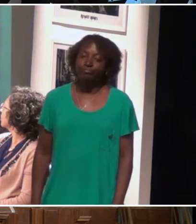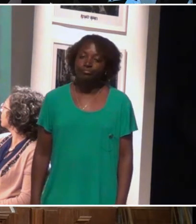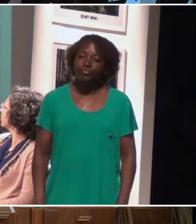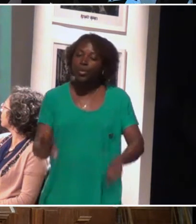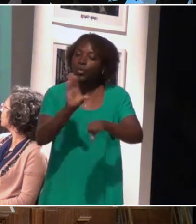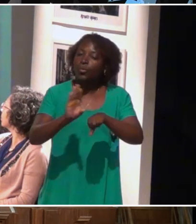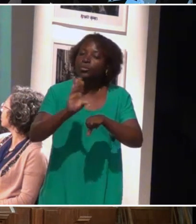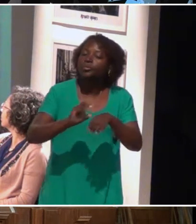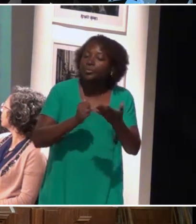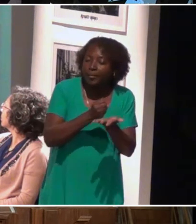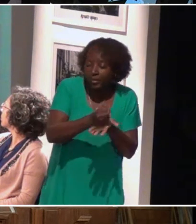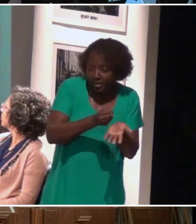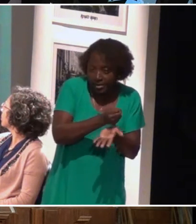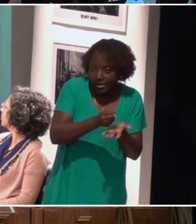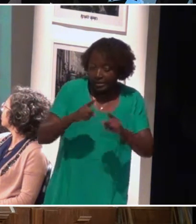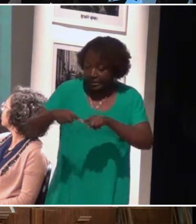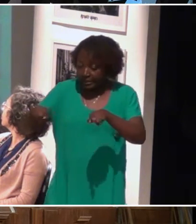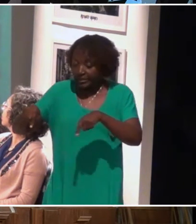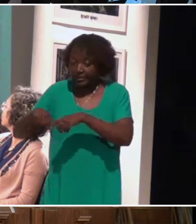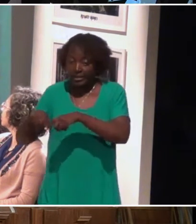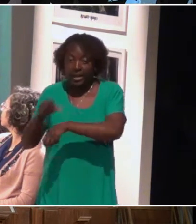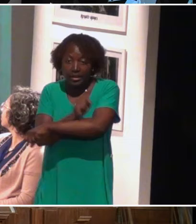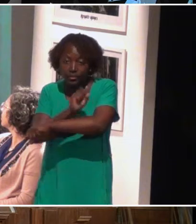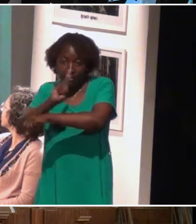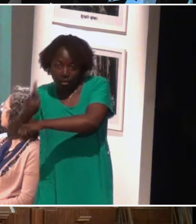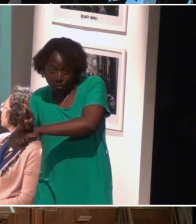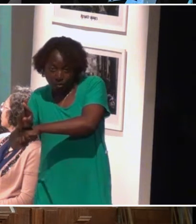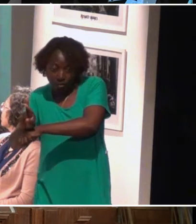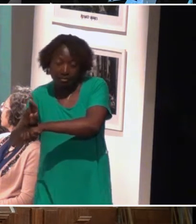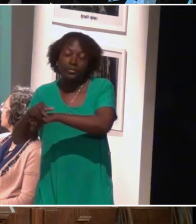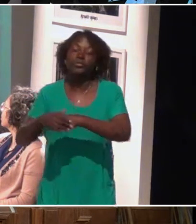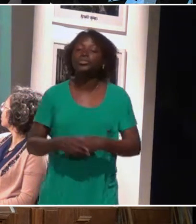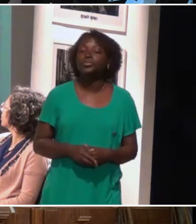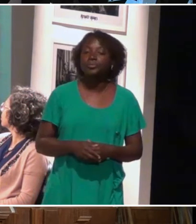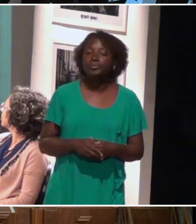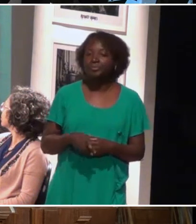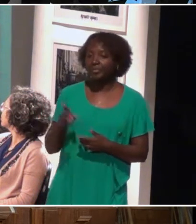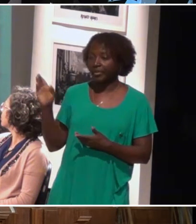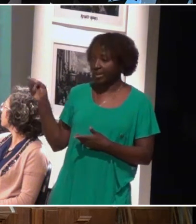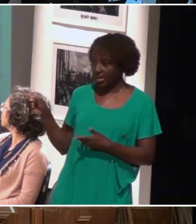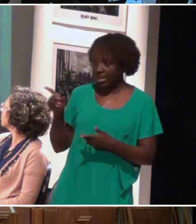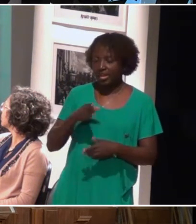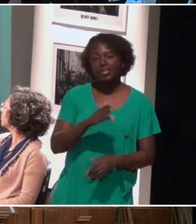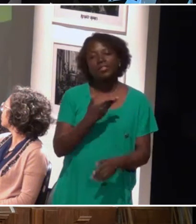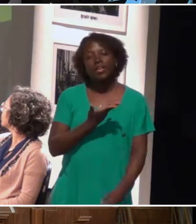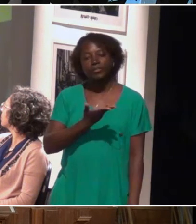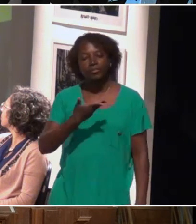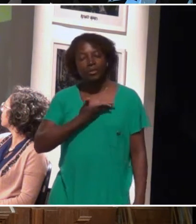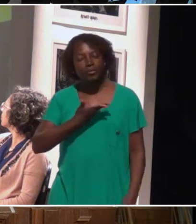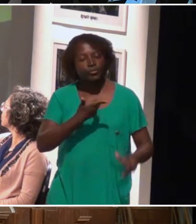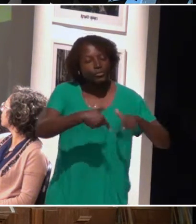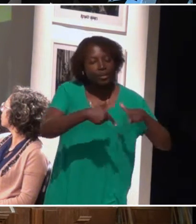Curso básico, sala de recursos multifuncionais, só para professores. Aqui é o nosso colega Emerson, um dos professores.